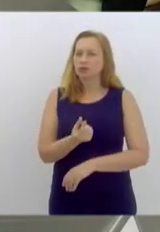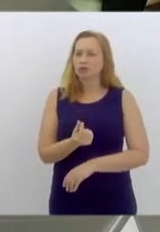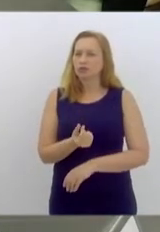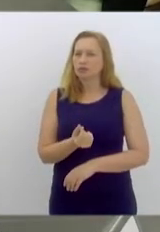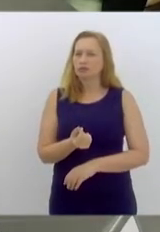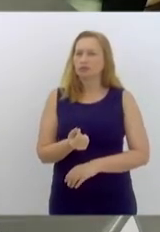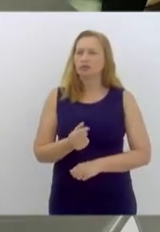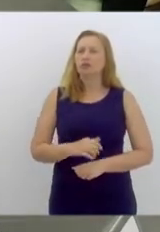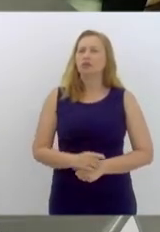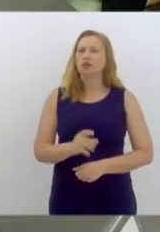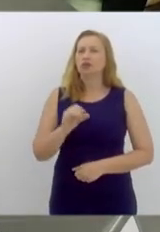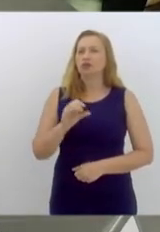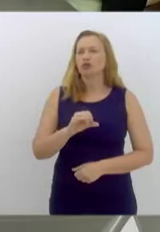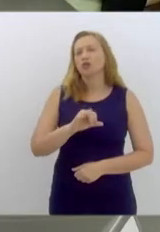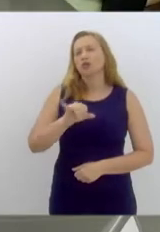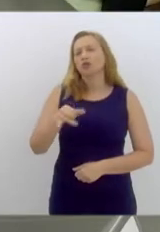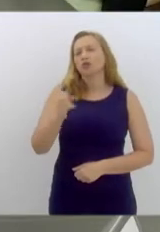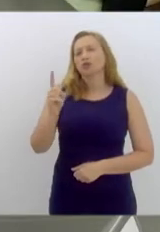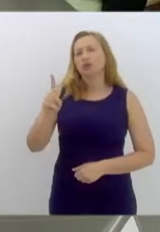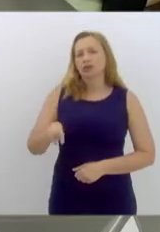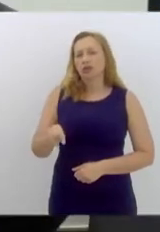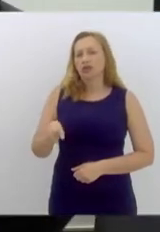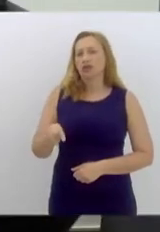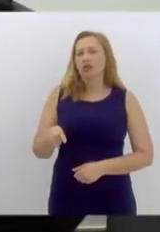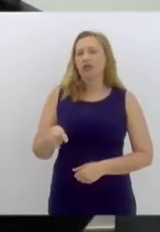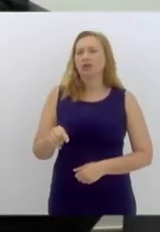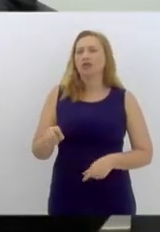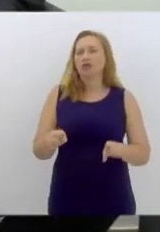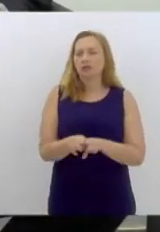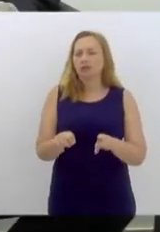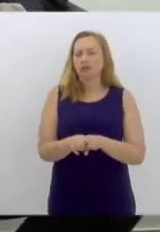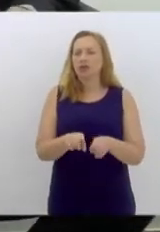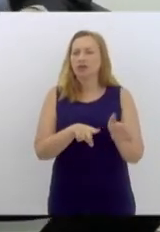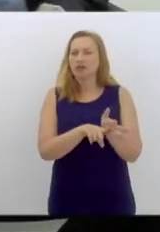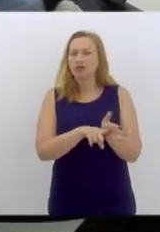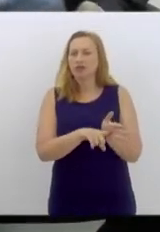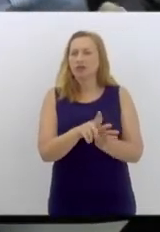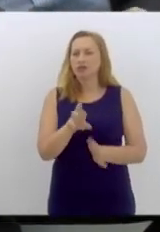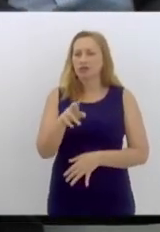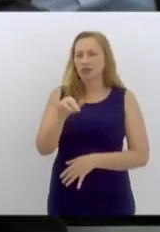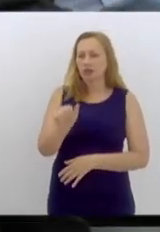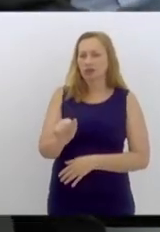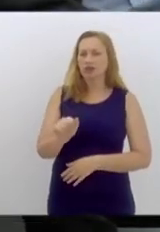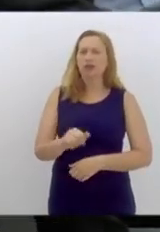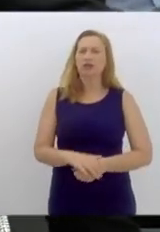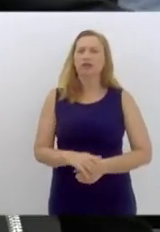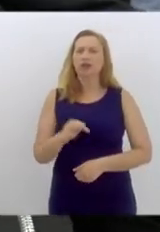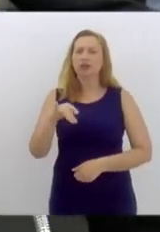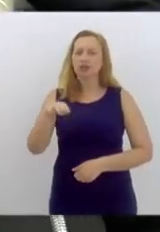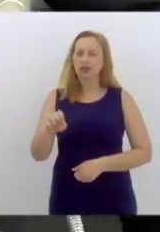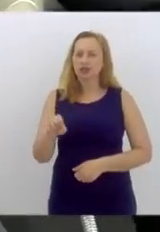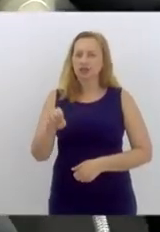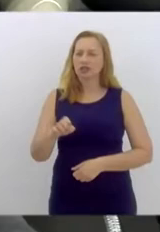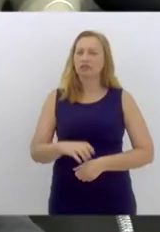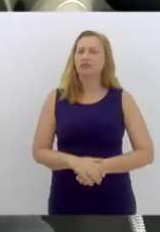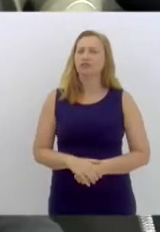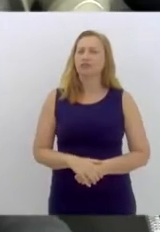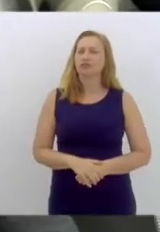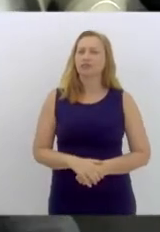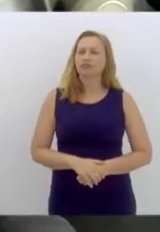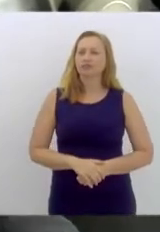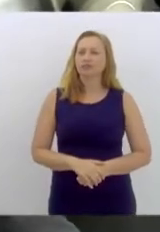José Rufino Neto, fiscal de rendas. E o Alexandre Calvé, que